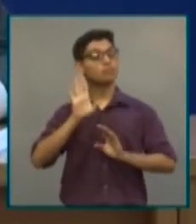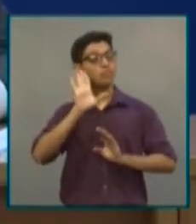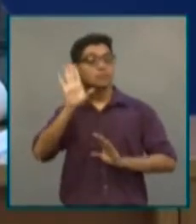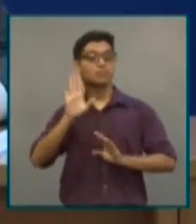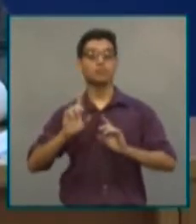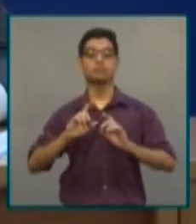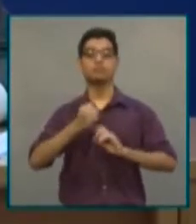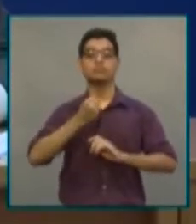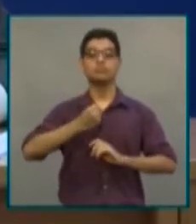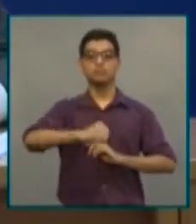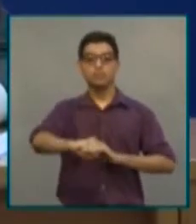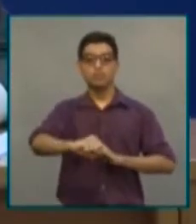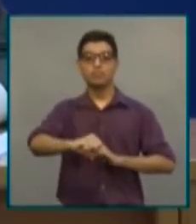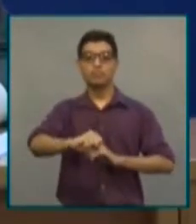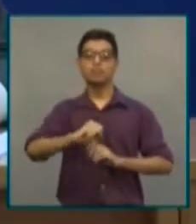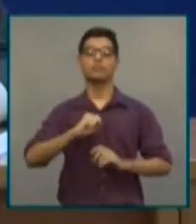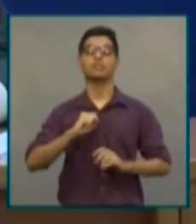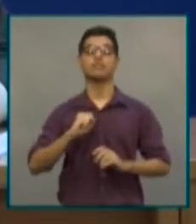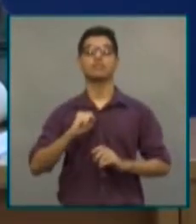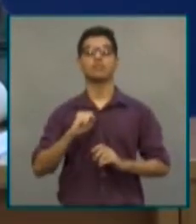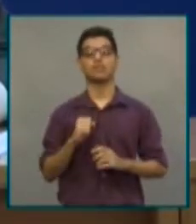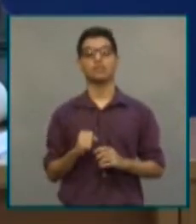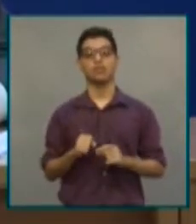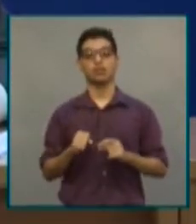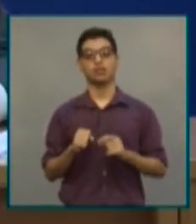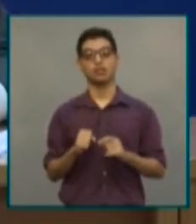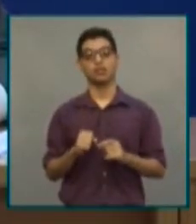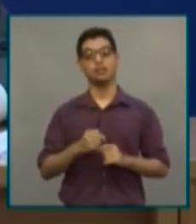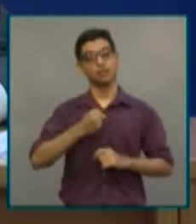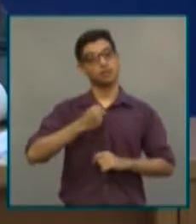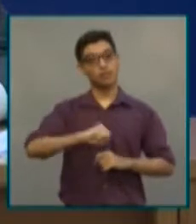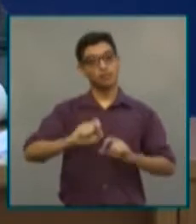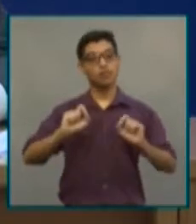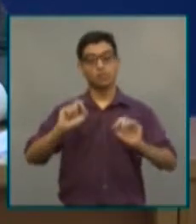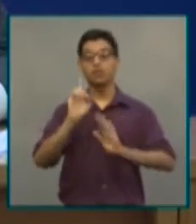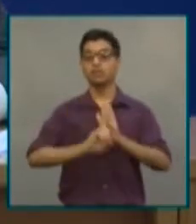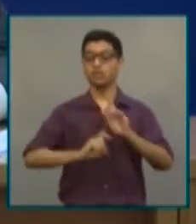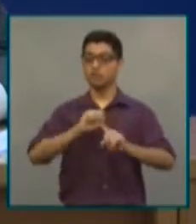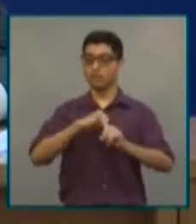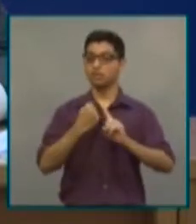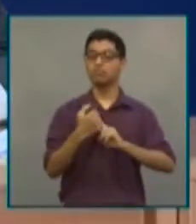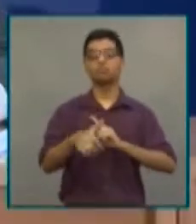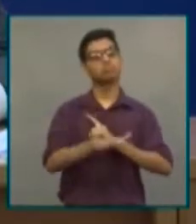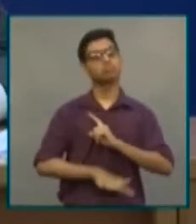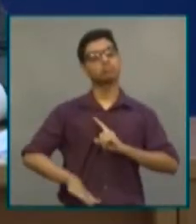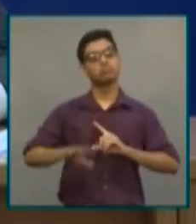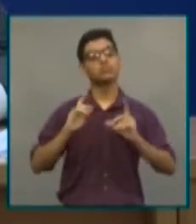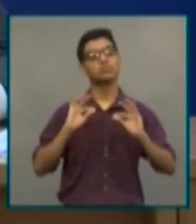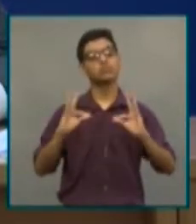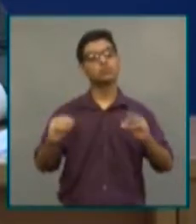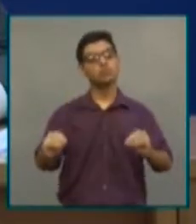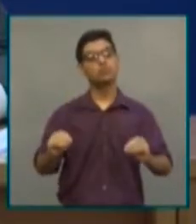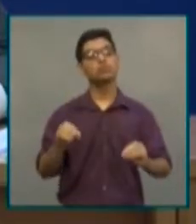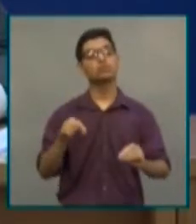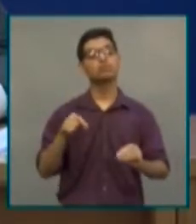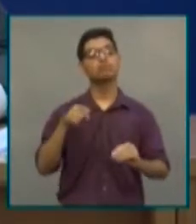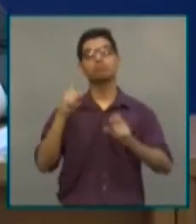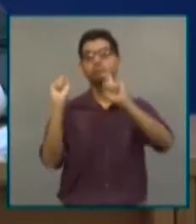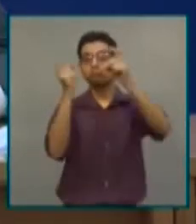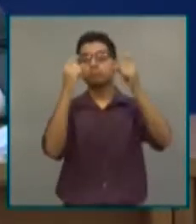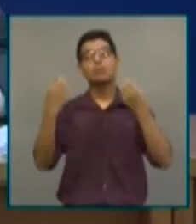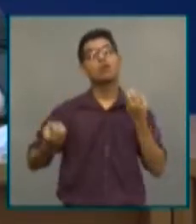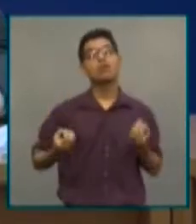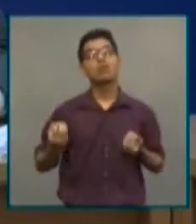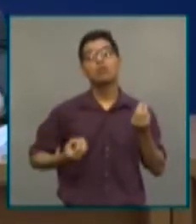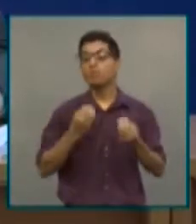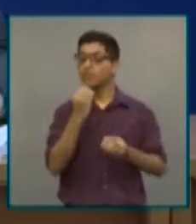defesa, projeta sua atividade na promoção e defesa dos direitos do cidadão de forma geral, de que maneira a OAB pode realçar seu